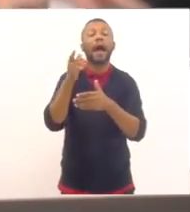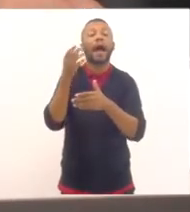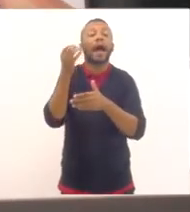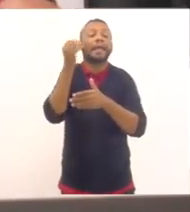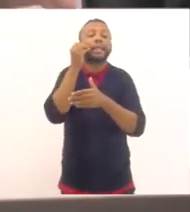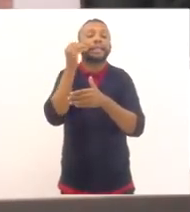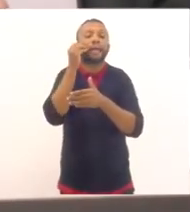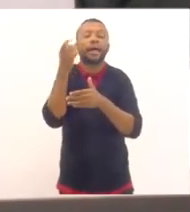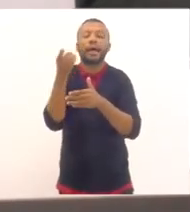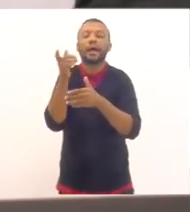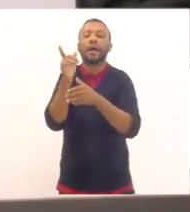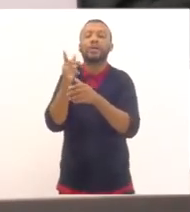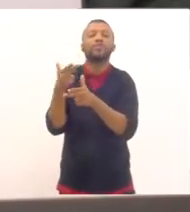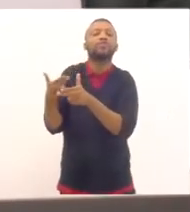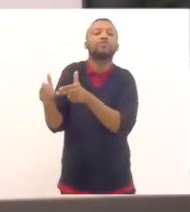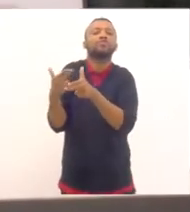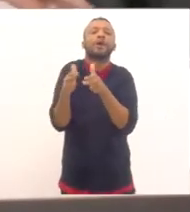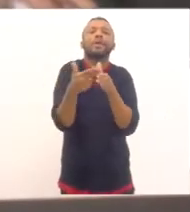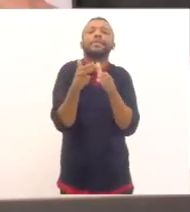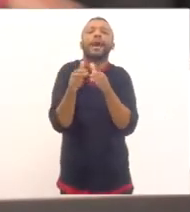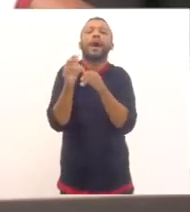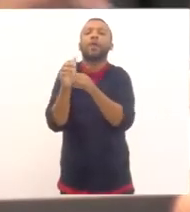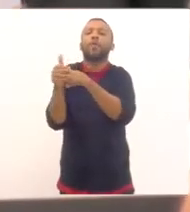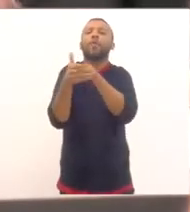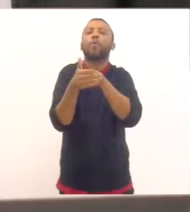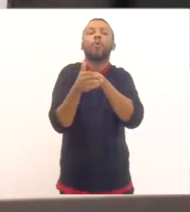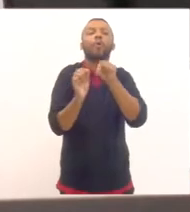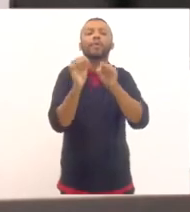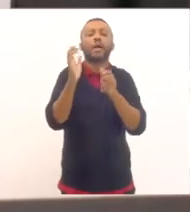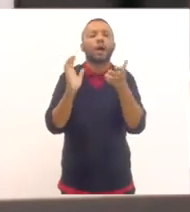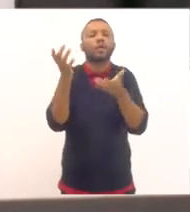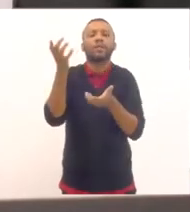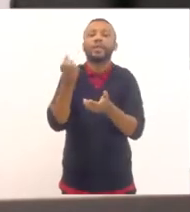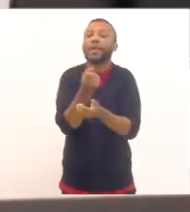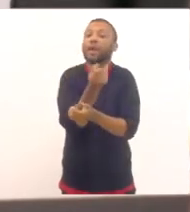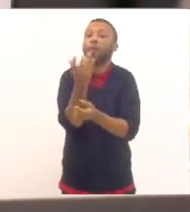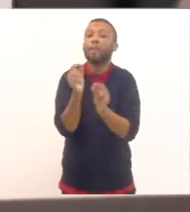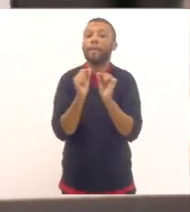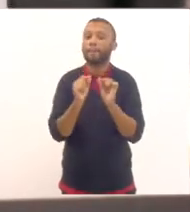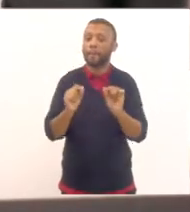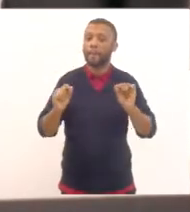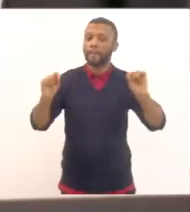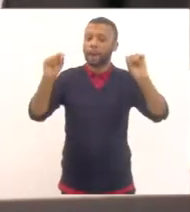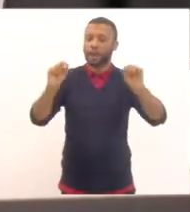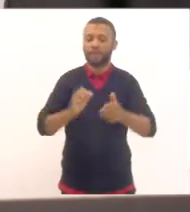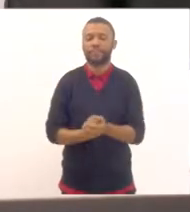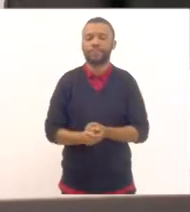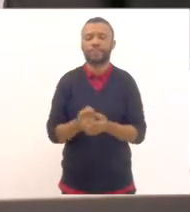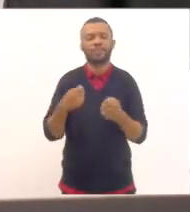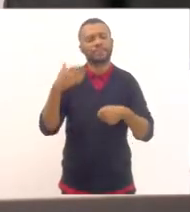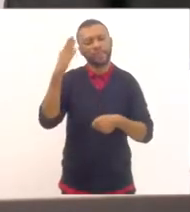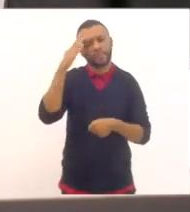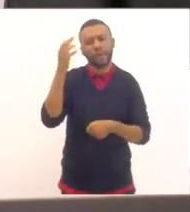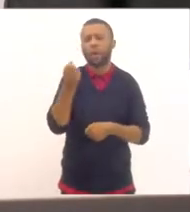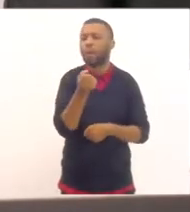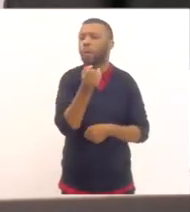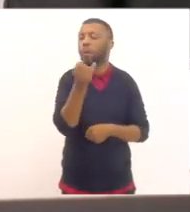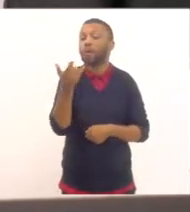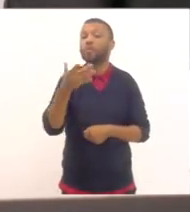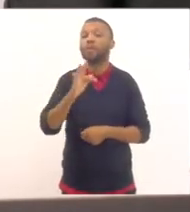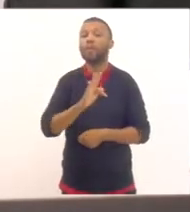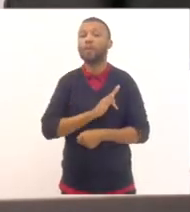tentar abafar o que tá acontecendo em determinadas áreas eu queria saber quantos policiais do grupamento